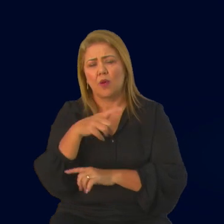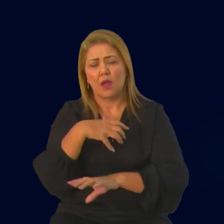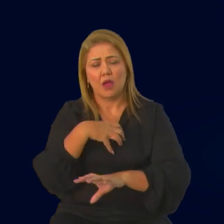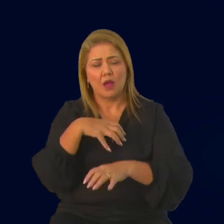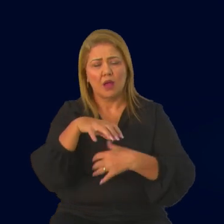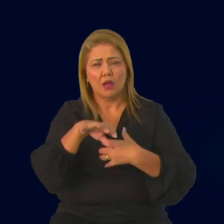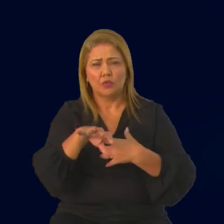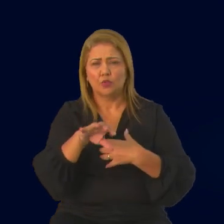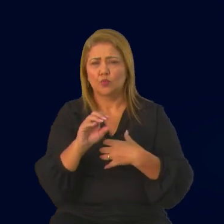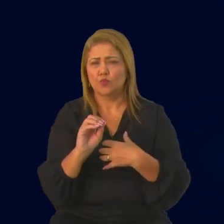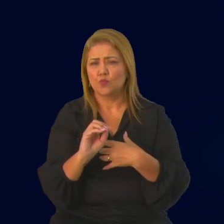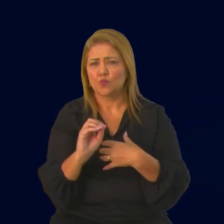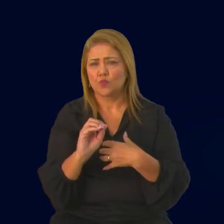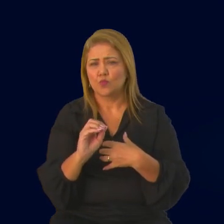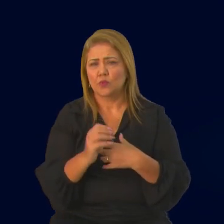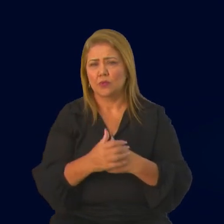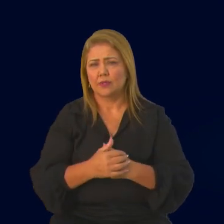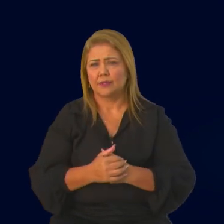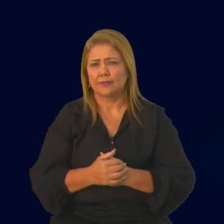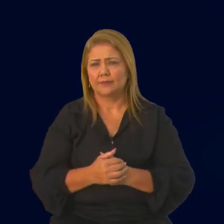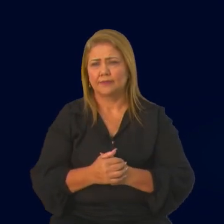pelo outro.